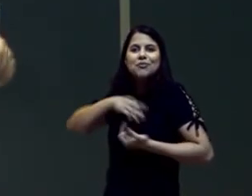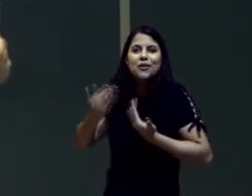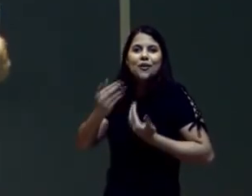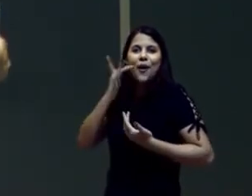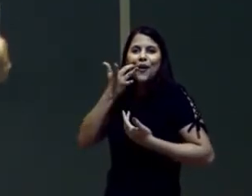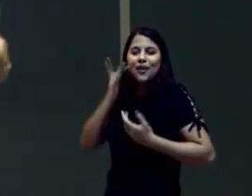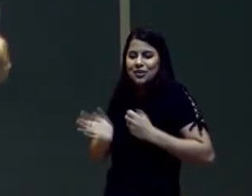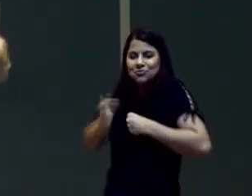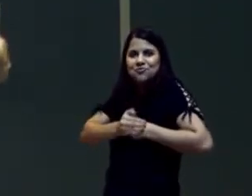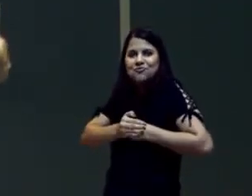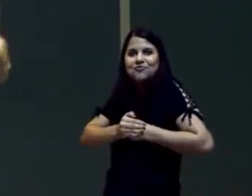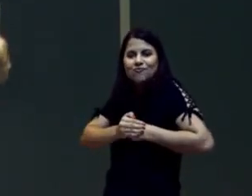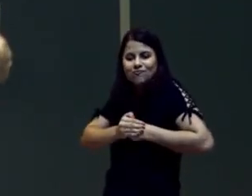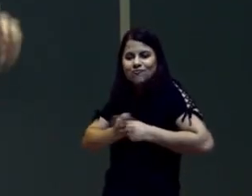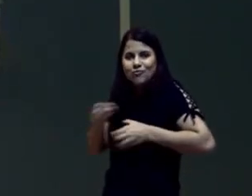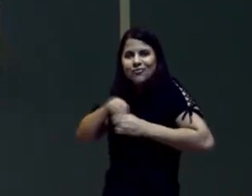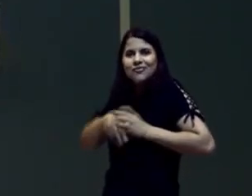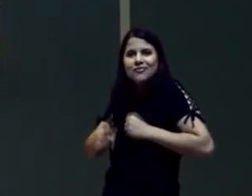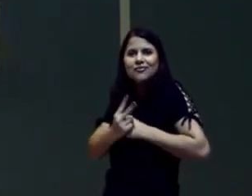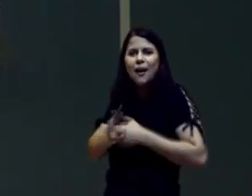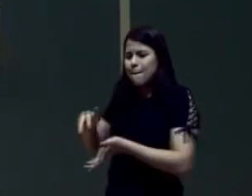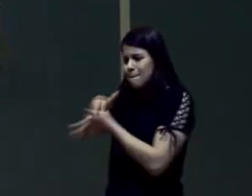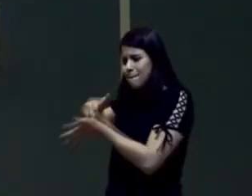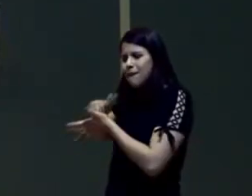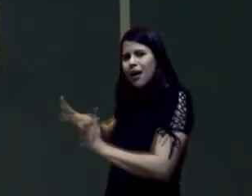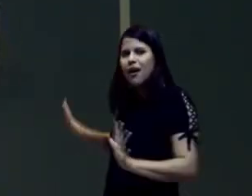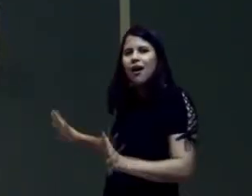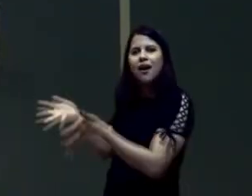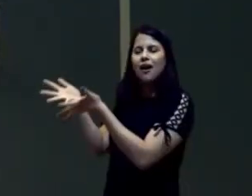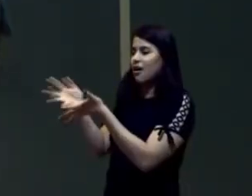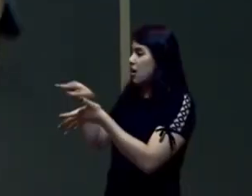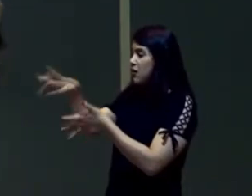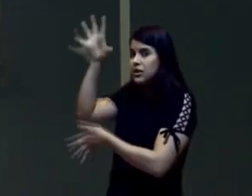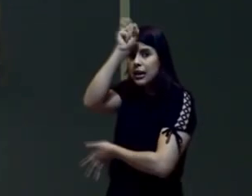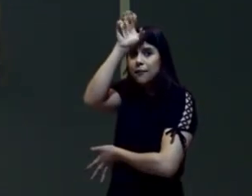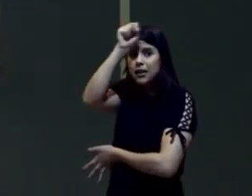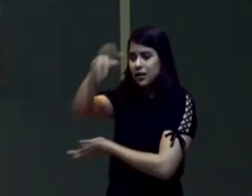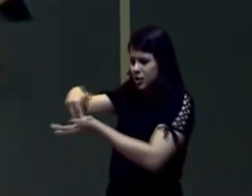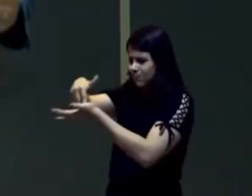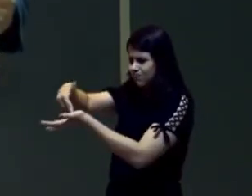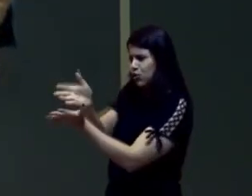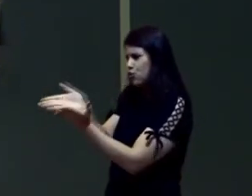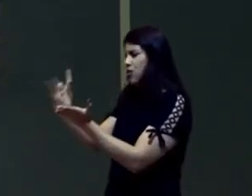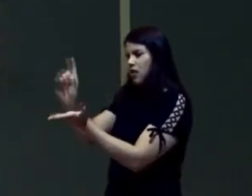Permaneça, capítulo 3, versículo 14: permaneça naquilo que você aprendeu,